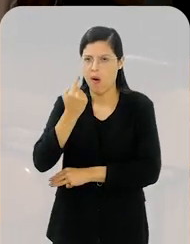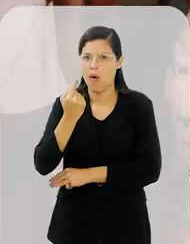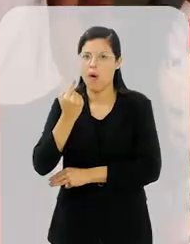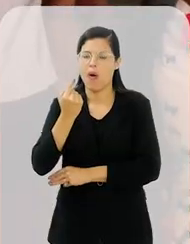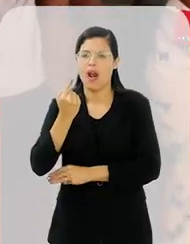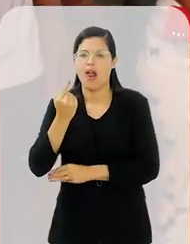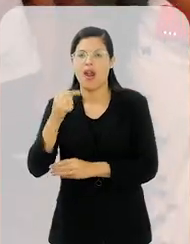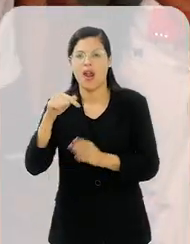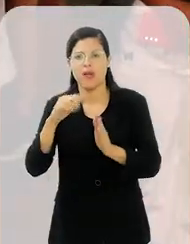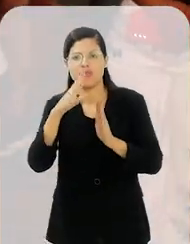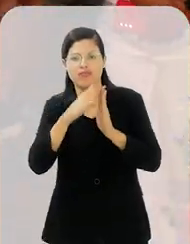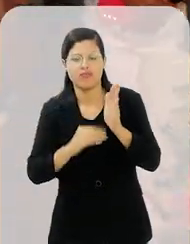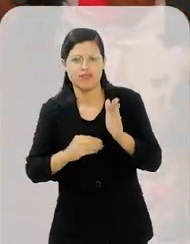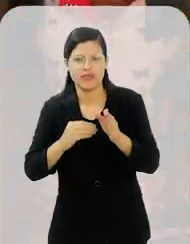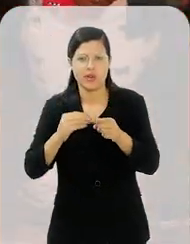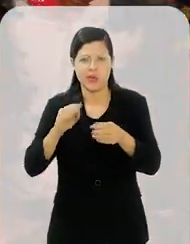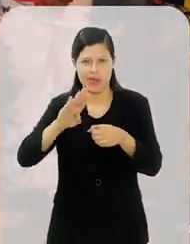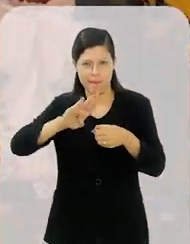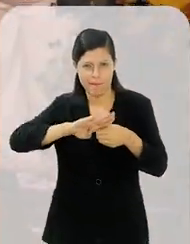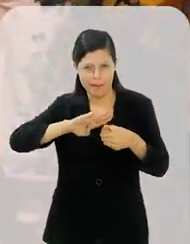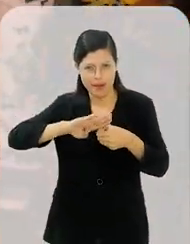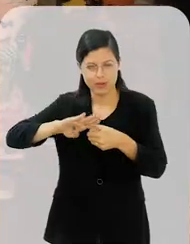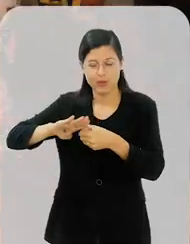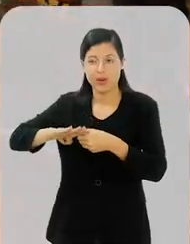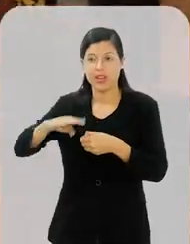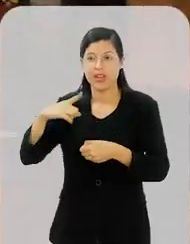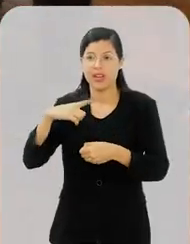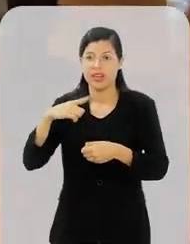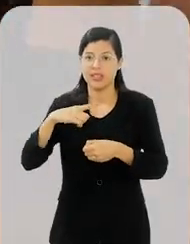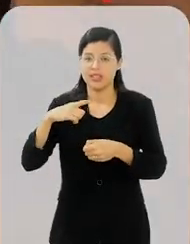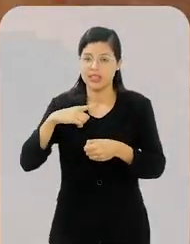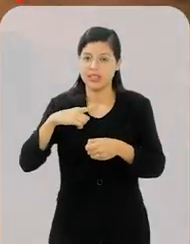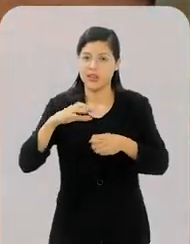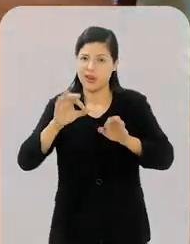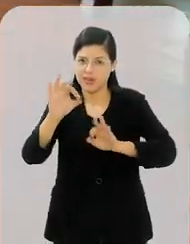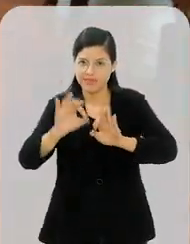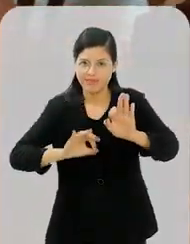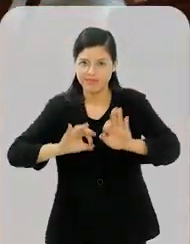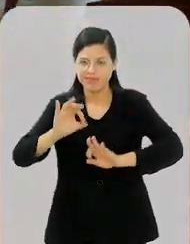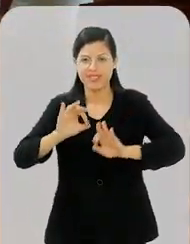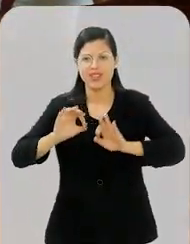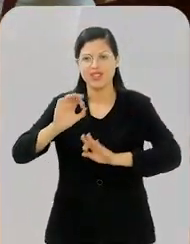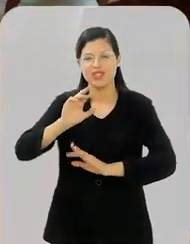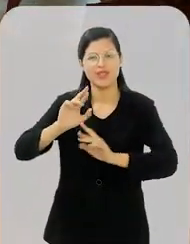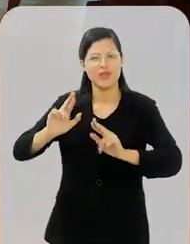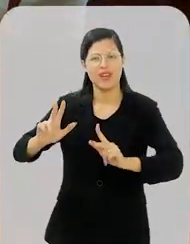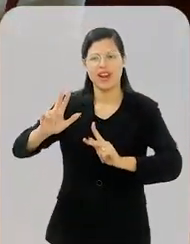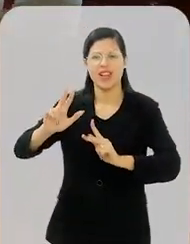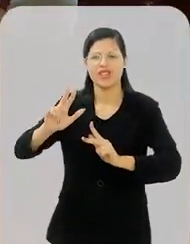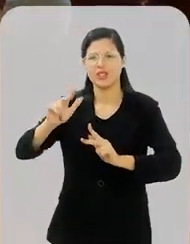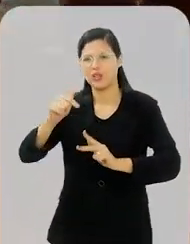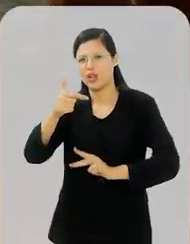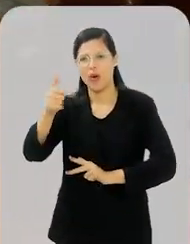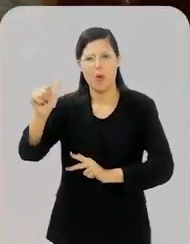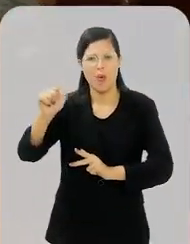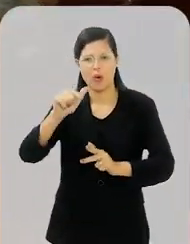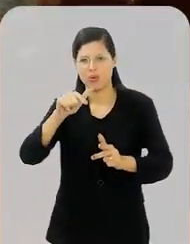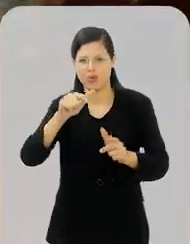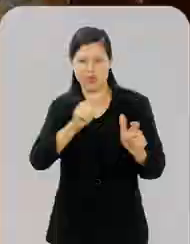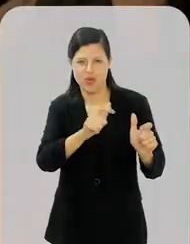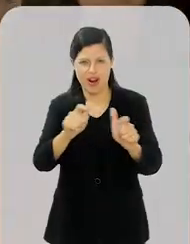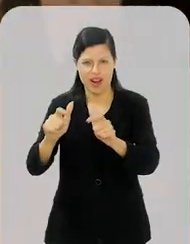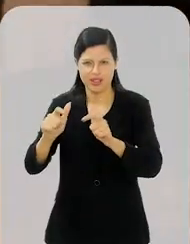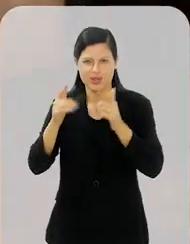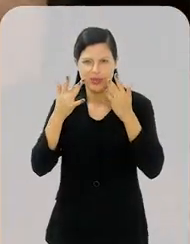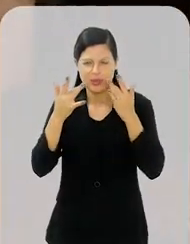duração. Inspirado na região da Babilônia e Assíria, o salão tem decoração única, diferente do estilo europeu do restante do